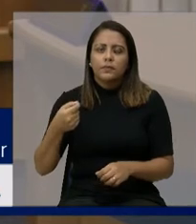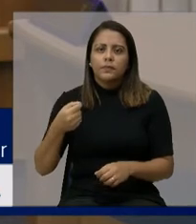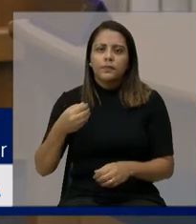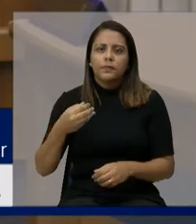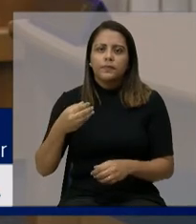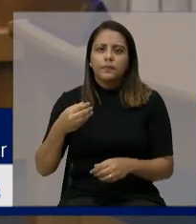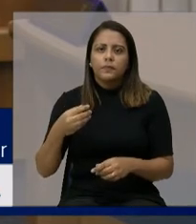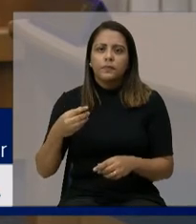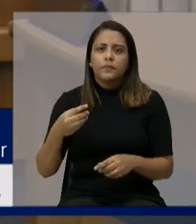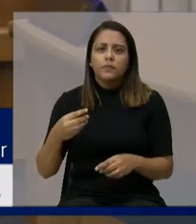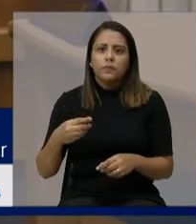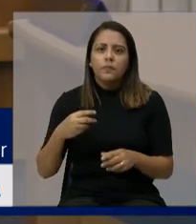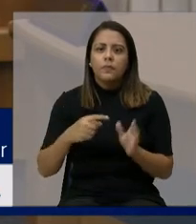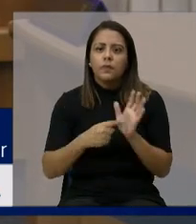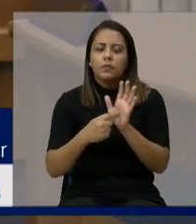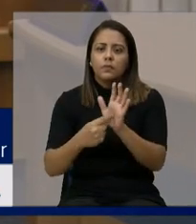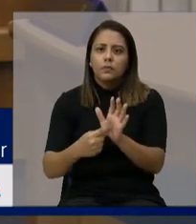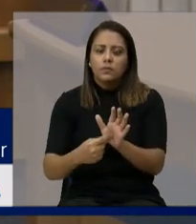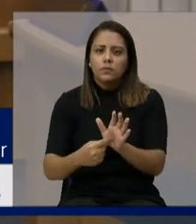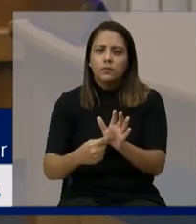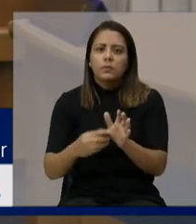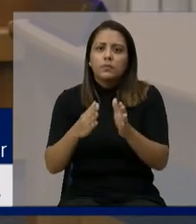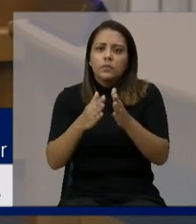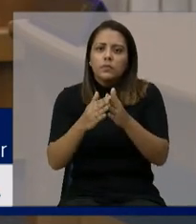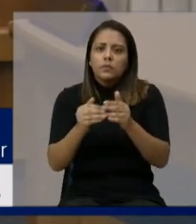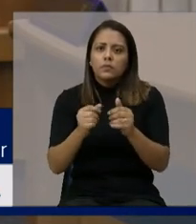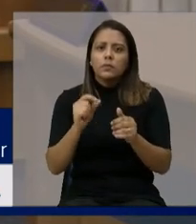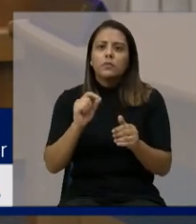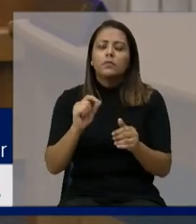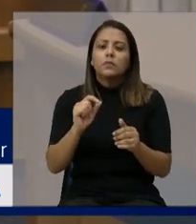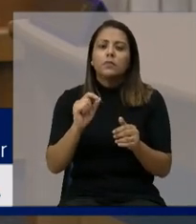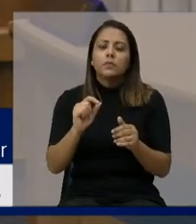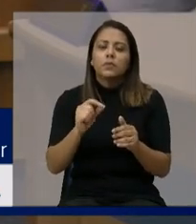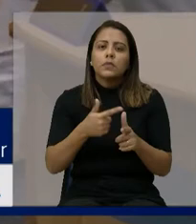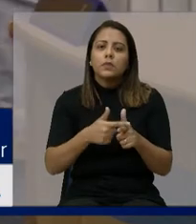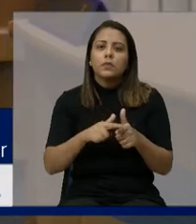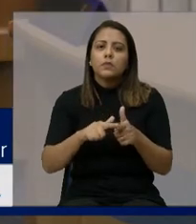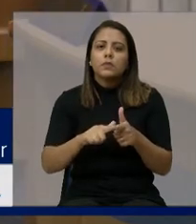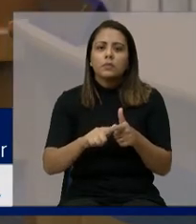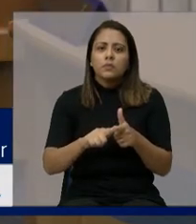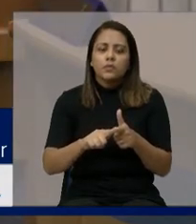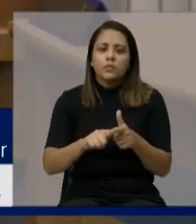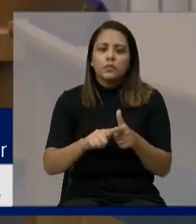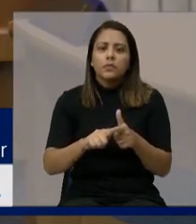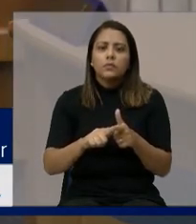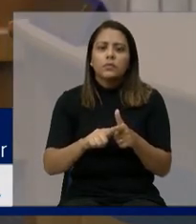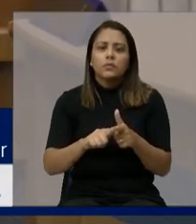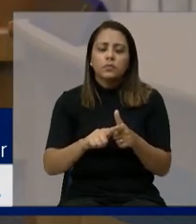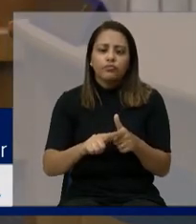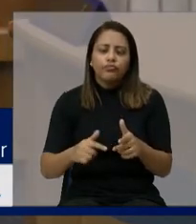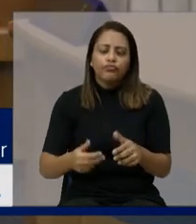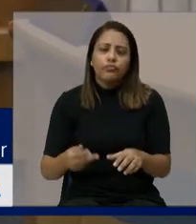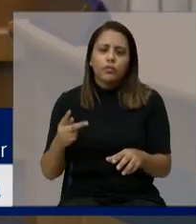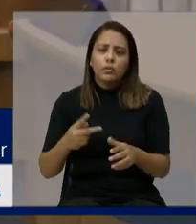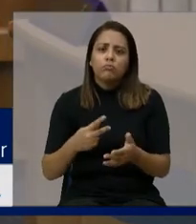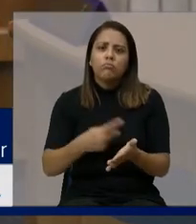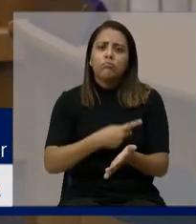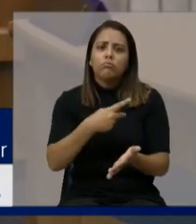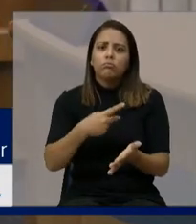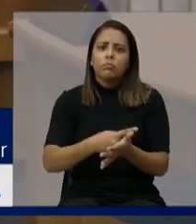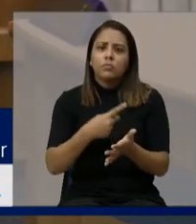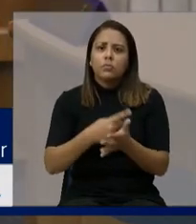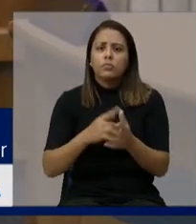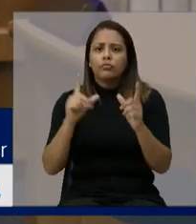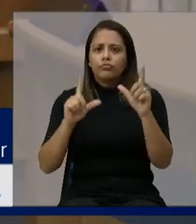430719-003-0008-2020-8, solicita a apresentação de esclarecimento sobre as irregularidades noticiadas, em